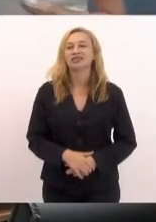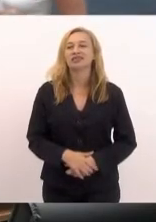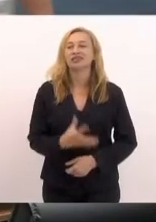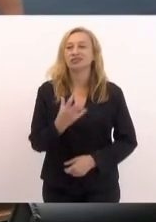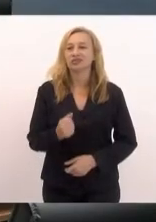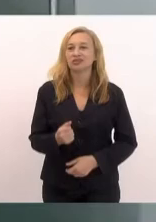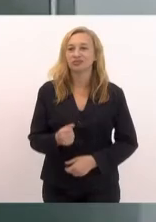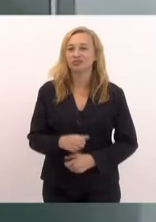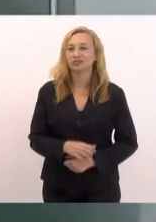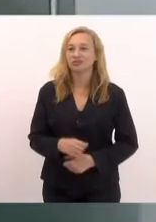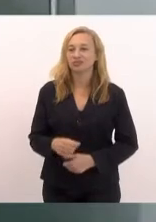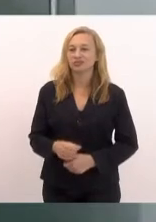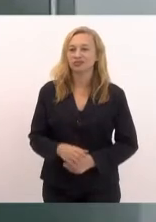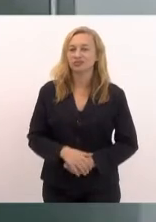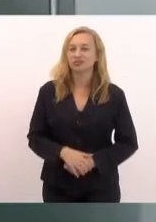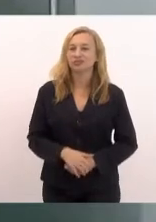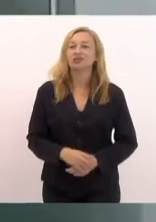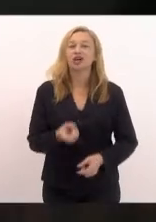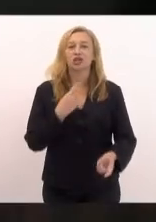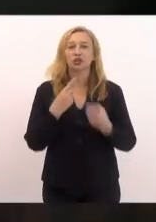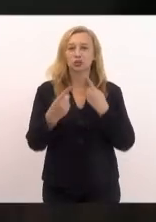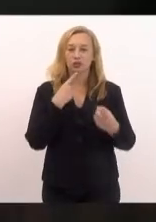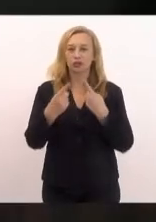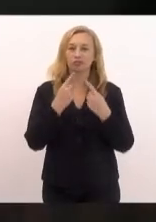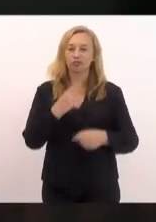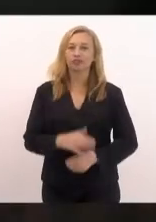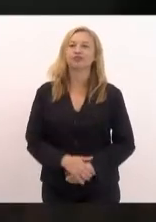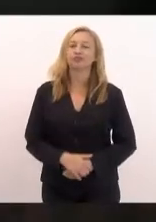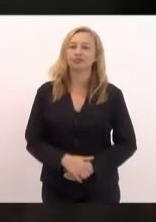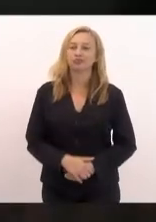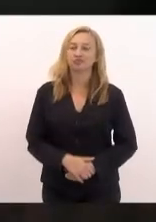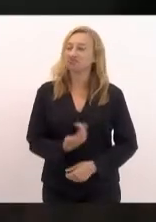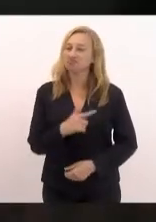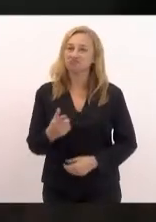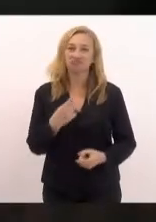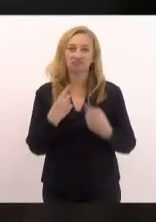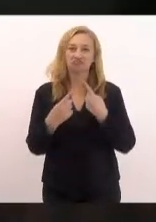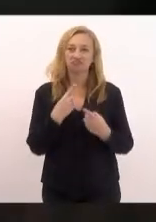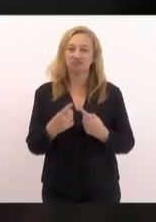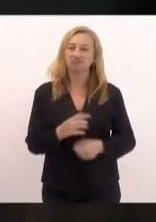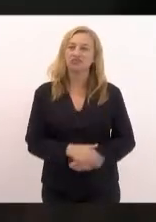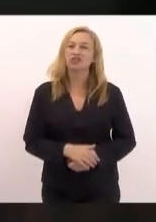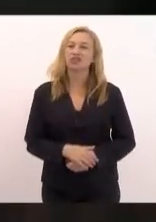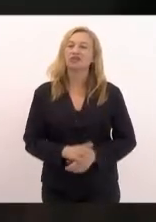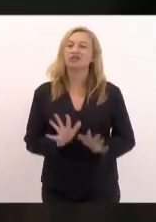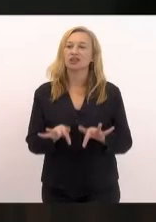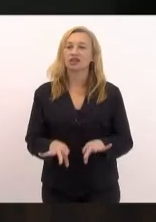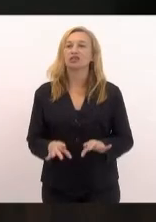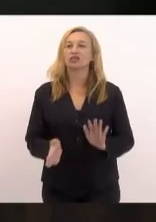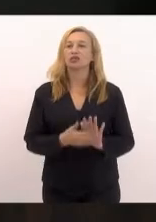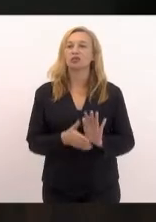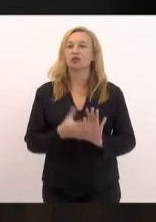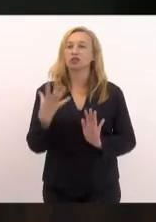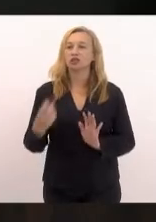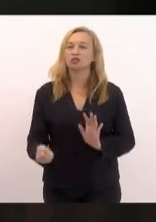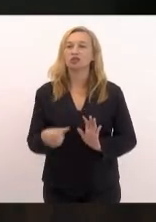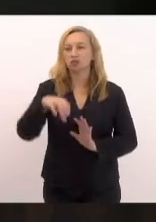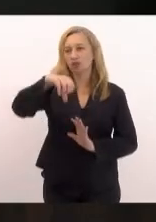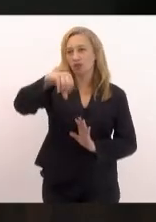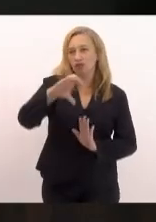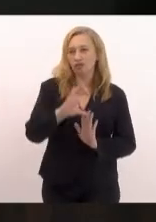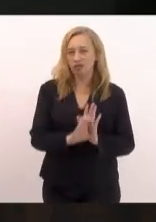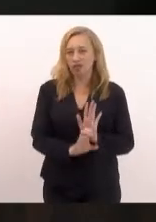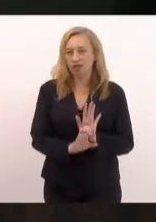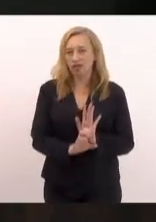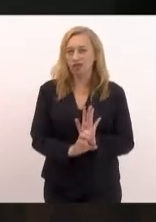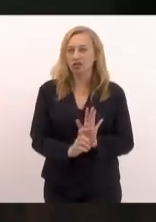Favorável. Com os pareceres emitidos em discussão. Não havendo quem queira discutir, encerra a discussão. A presente proposta recebeu 9